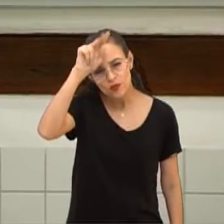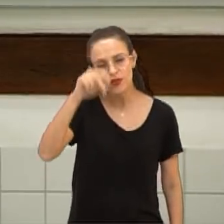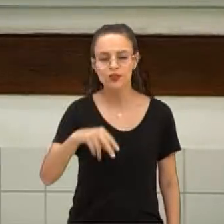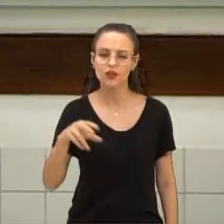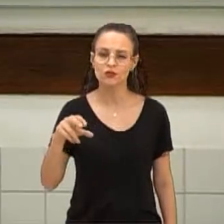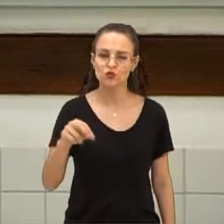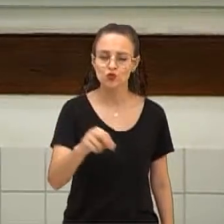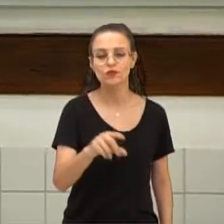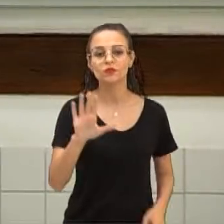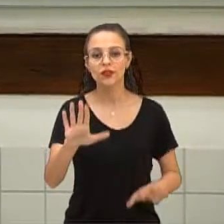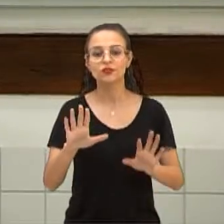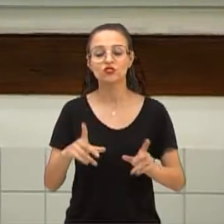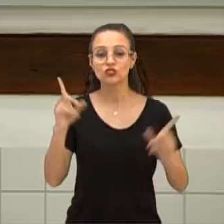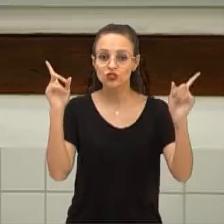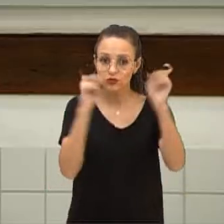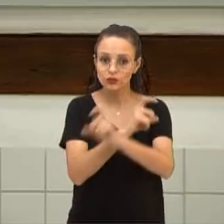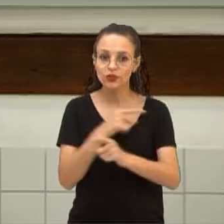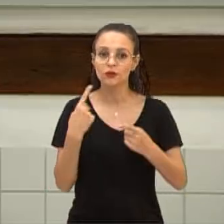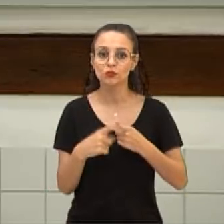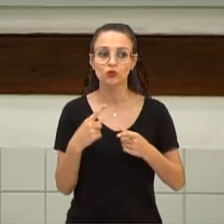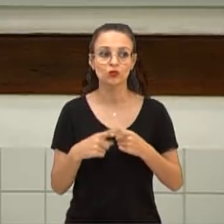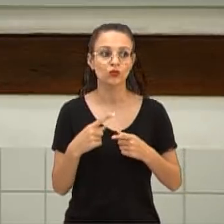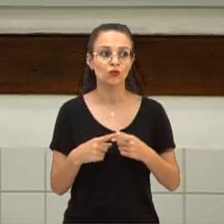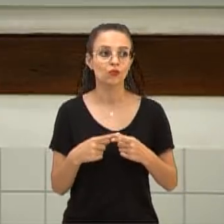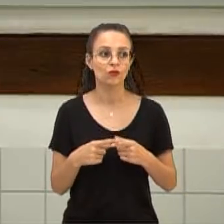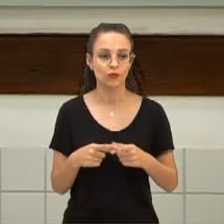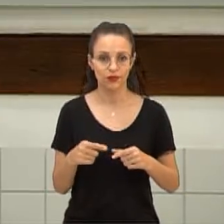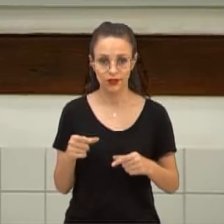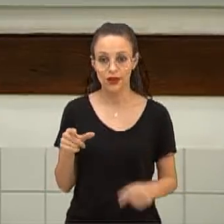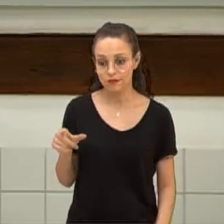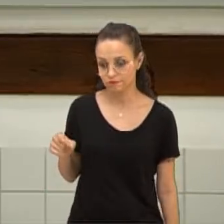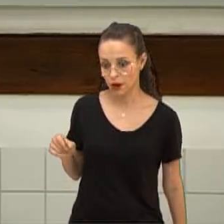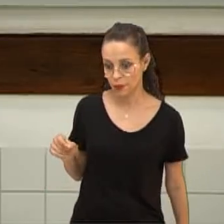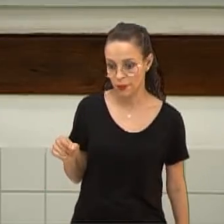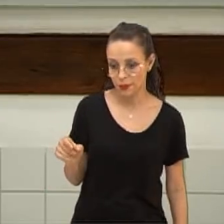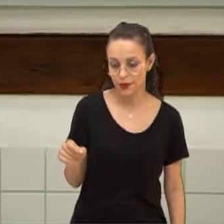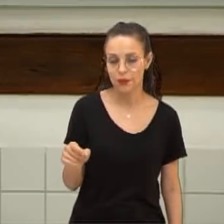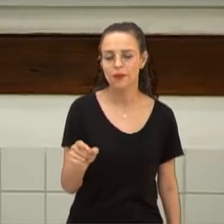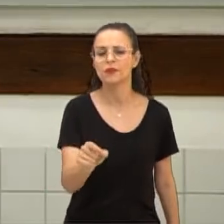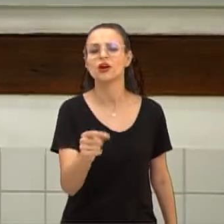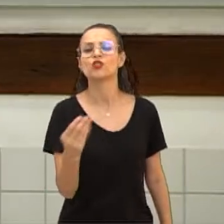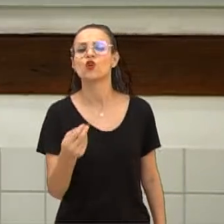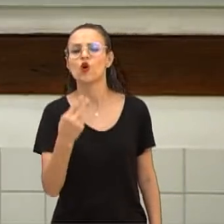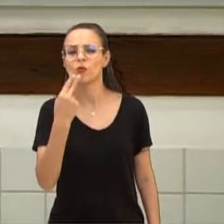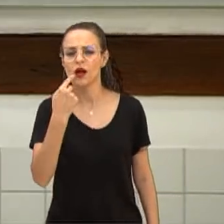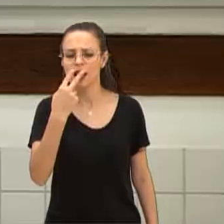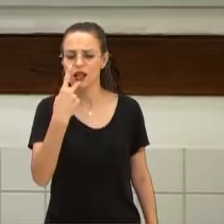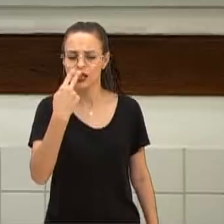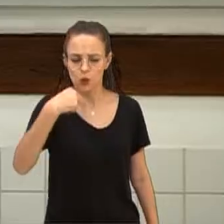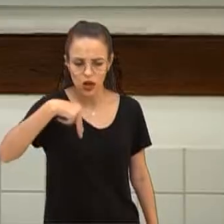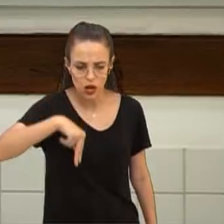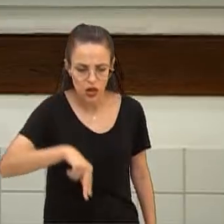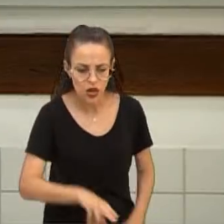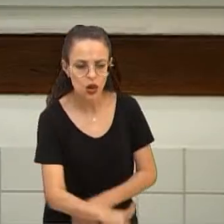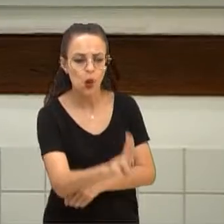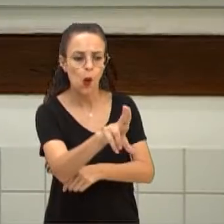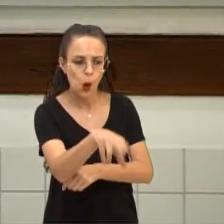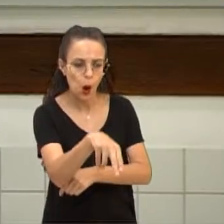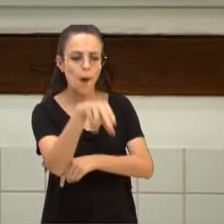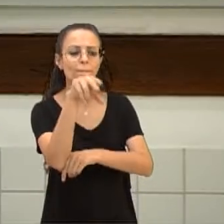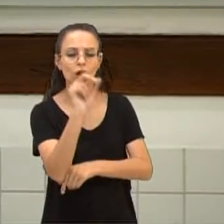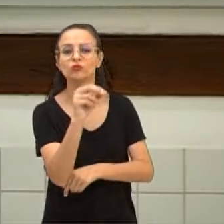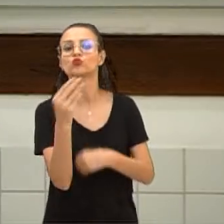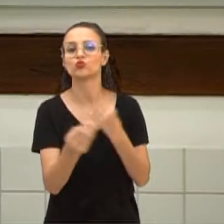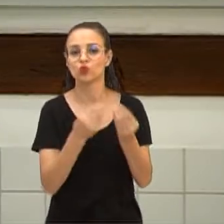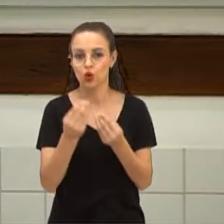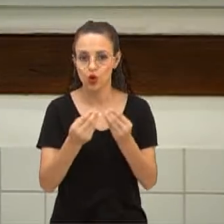muita dificuldade, porque as formigas lá no formigueiro faziam aquelas galerias, e como é que a língua dele chegaria até lá? Então, de tanto